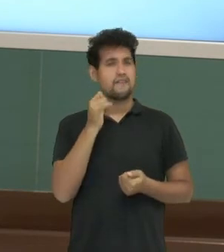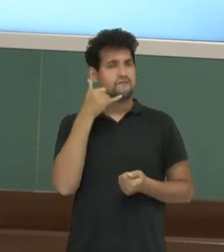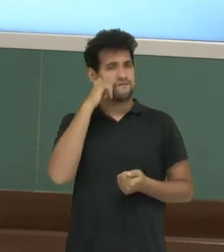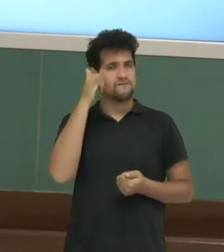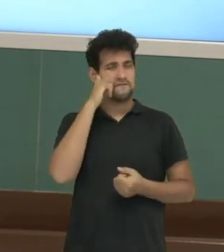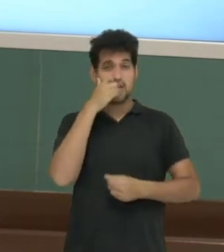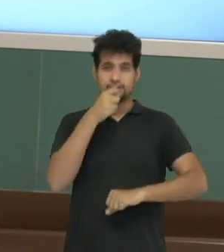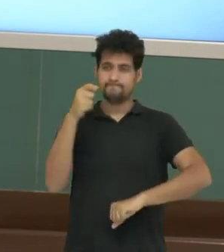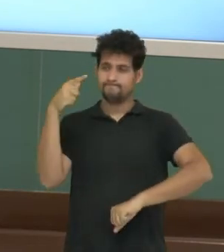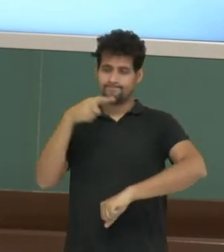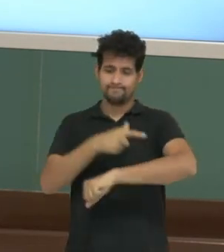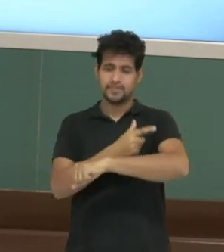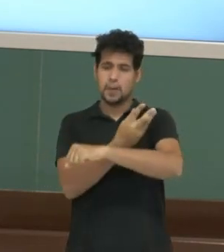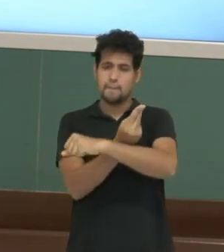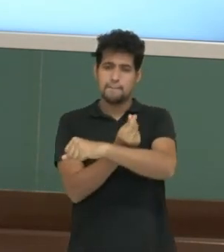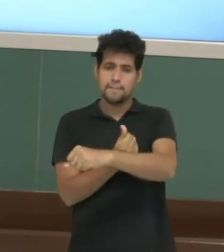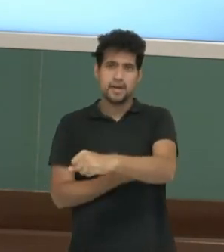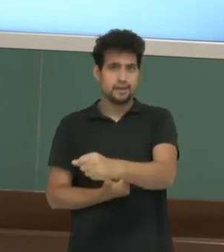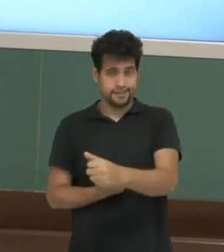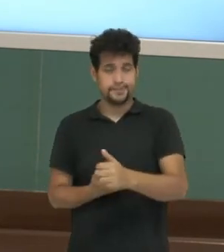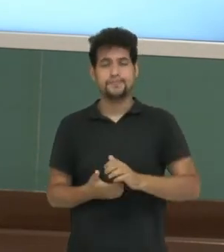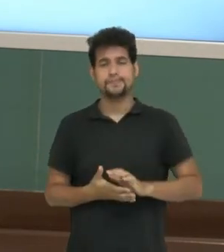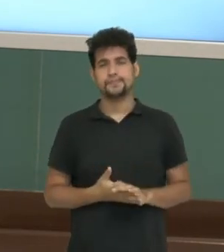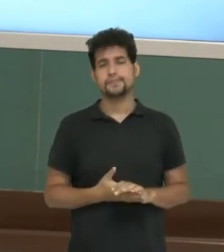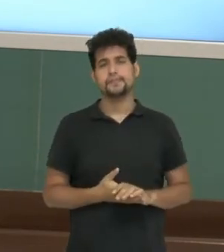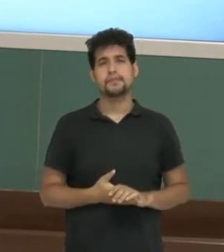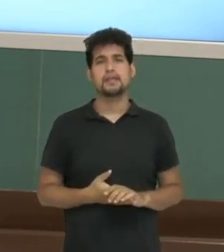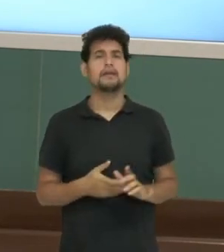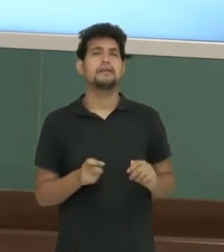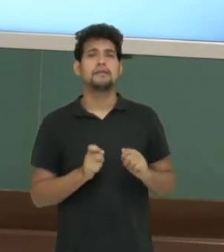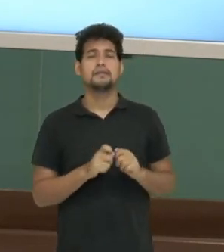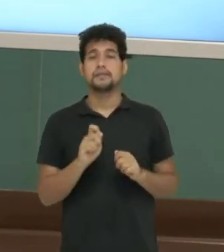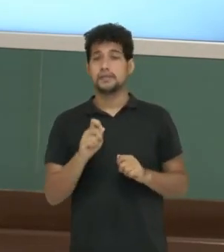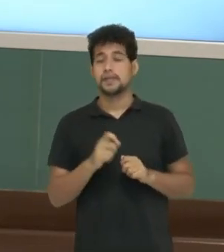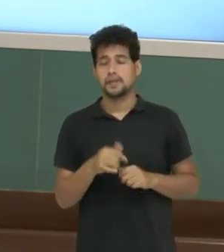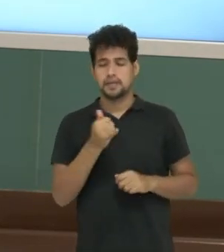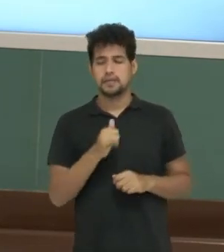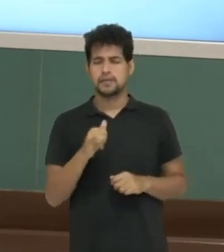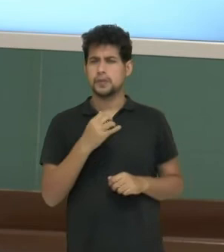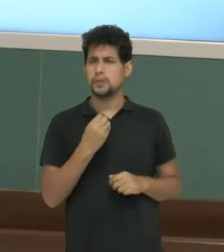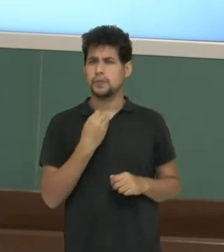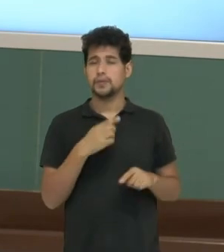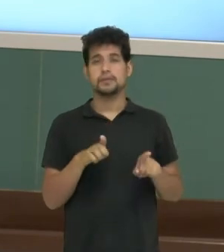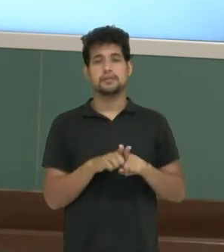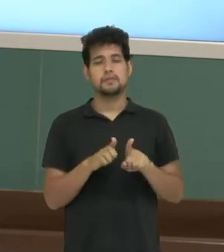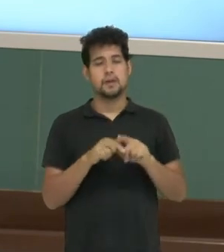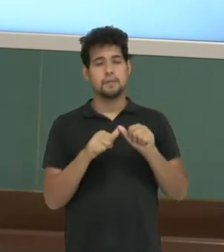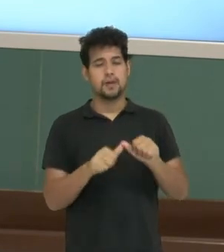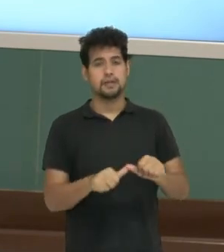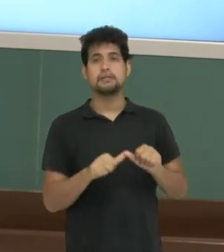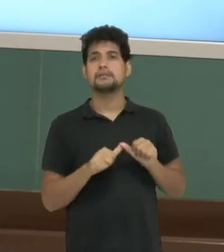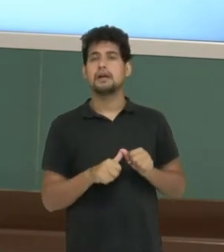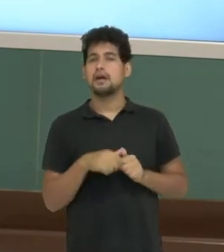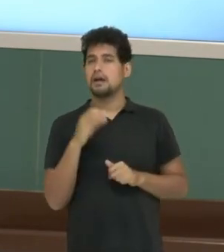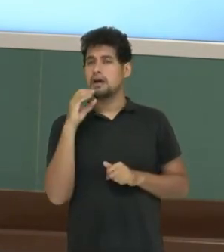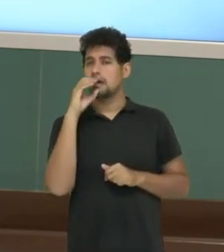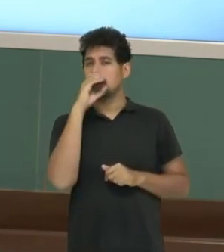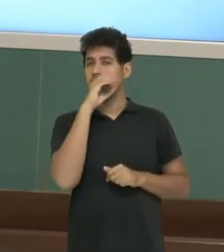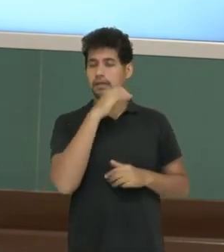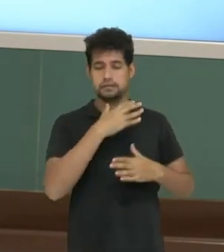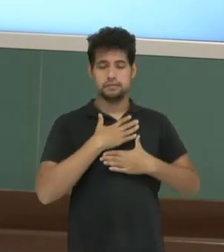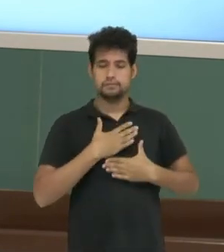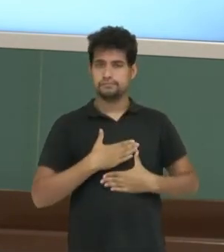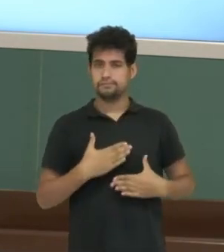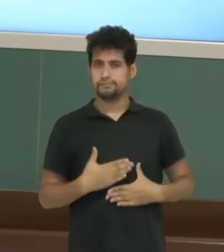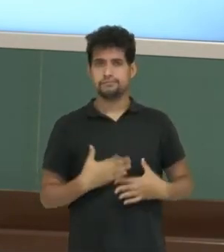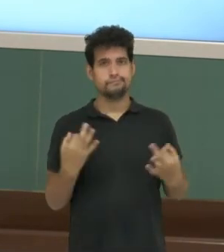ali também a perda de gordura, né? Proporcionando ali energia suficiente para manter a temperatura corporal